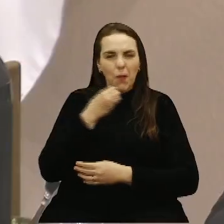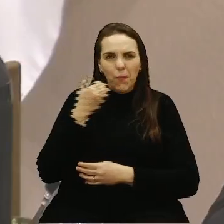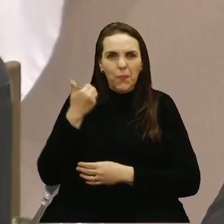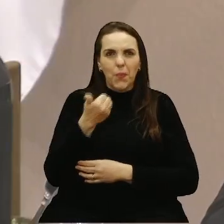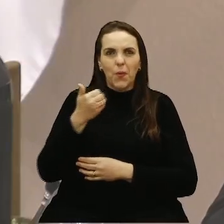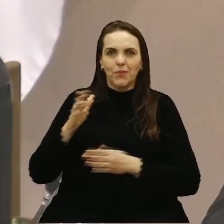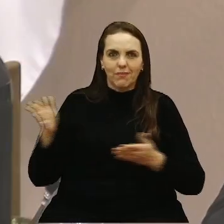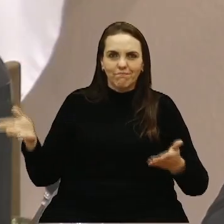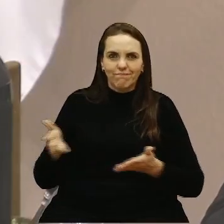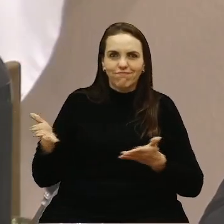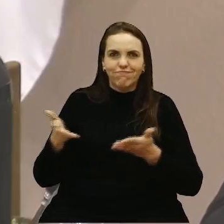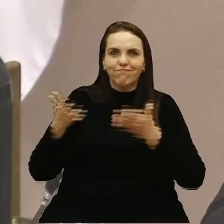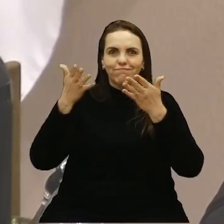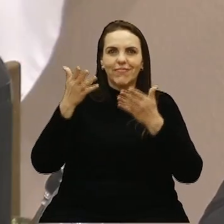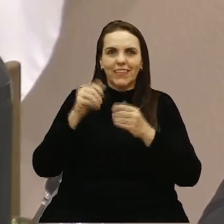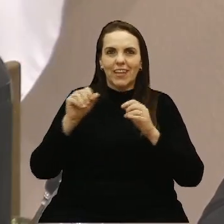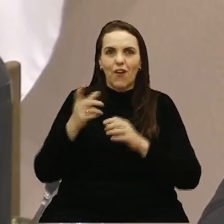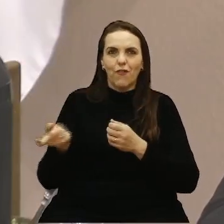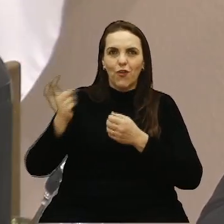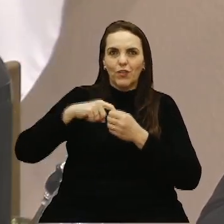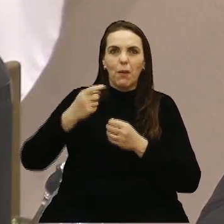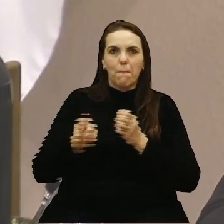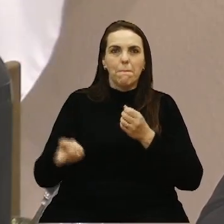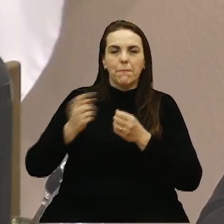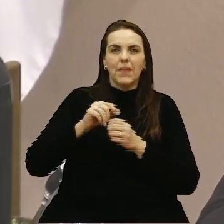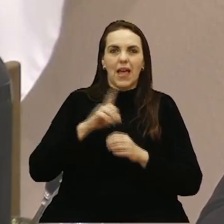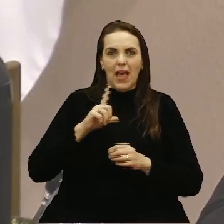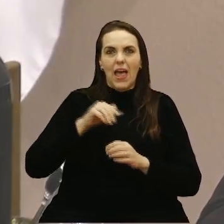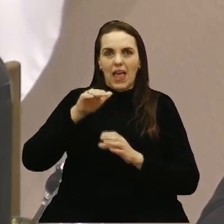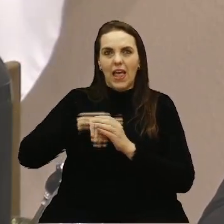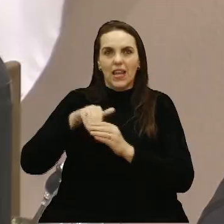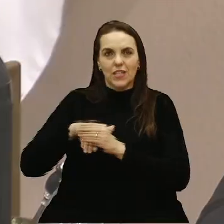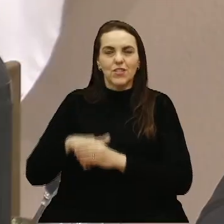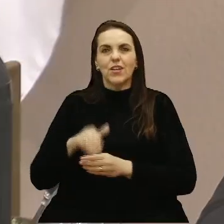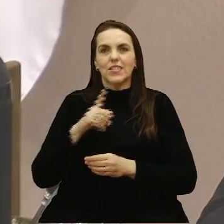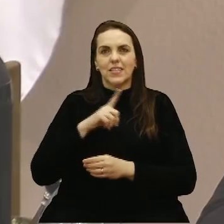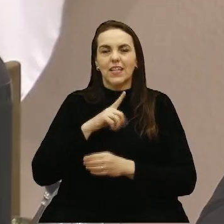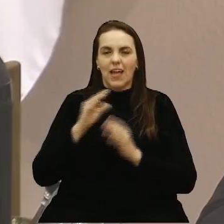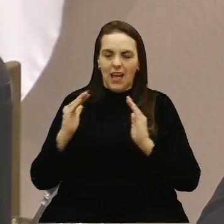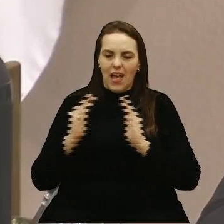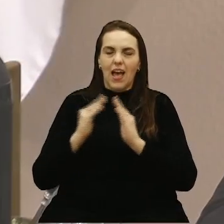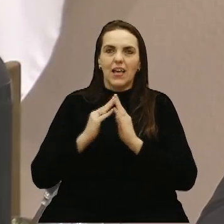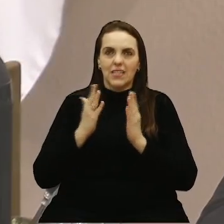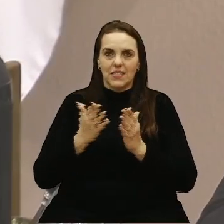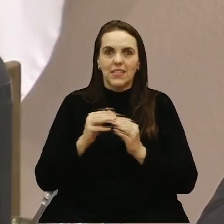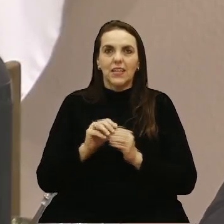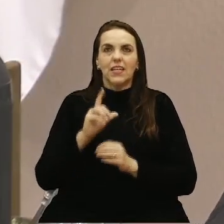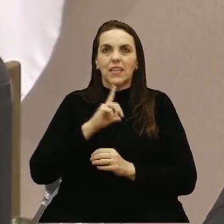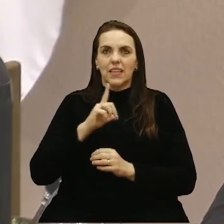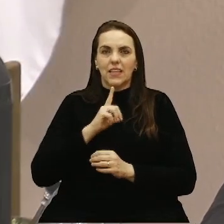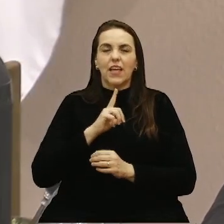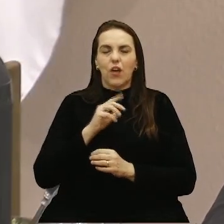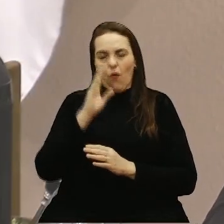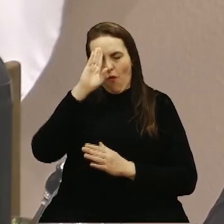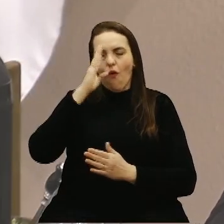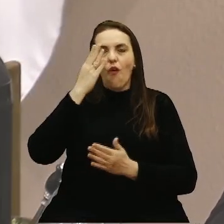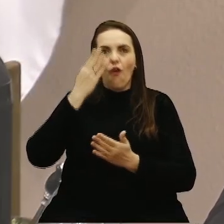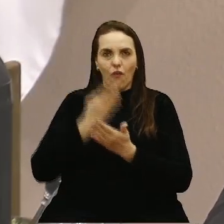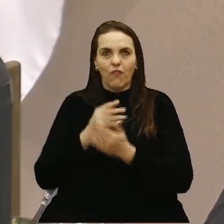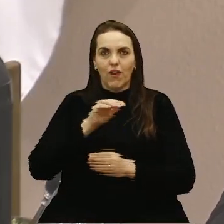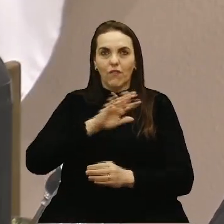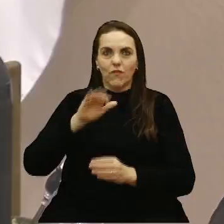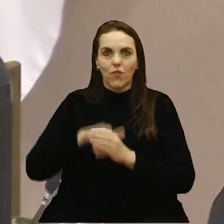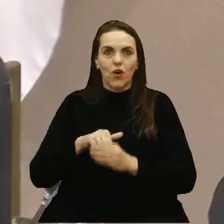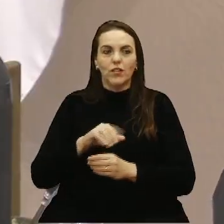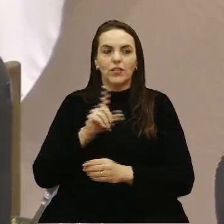combustível para que o senhor possa voltar aí nas próximas eleições a estar conosco nessa casa e representar bem aqueles que confiaram o voto e confiam o voto